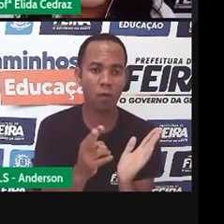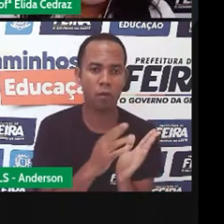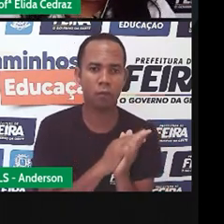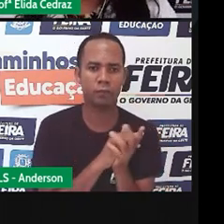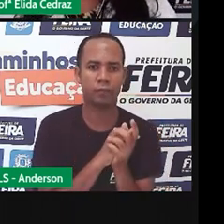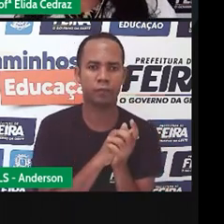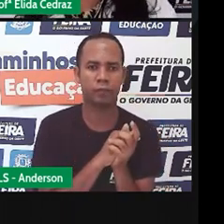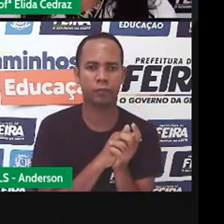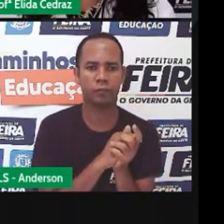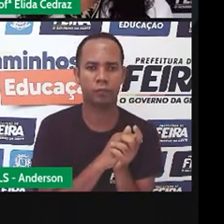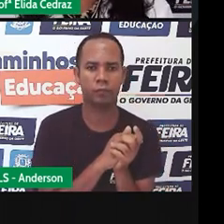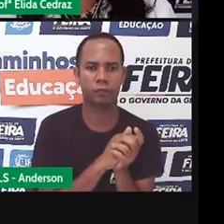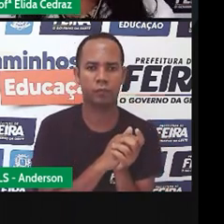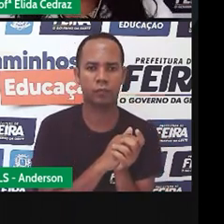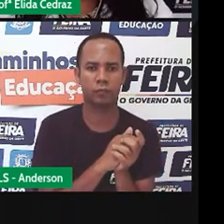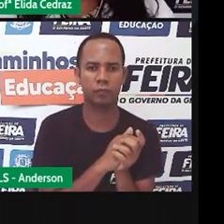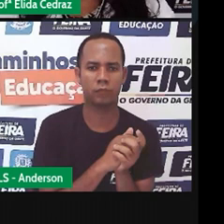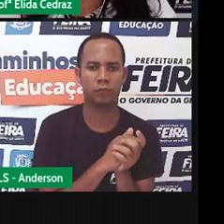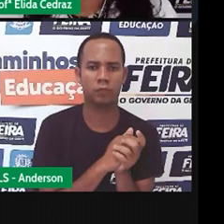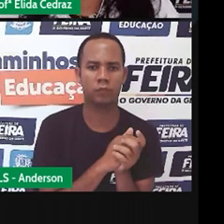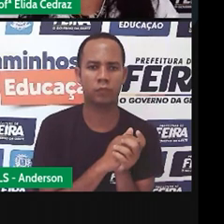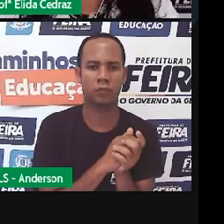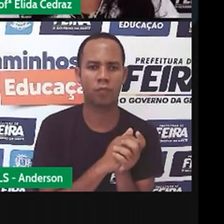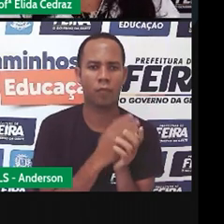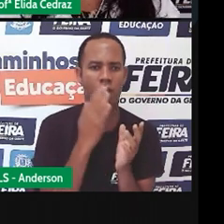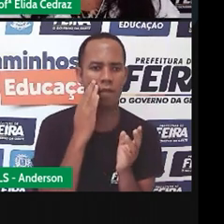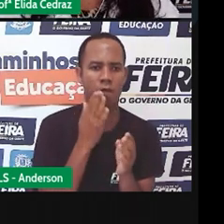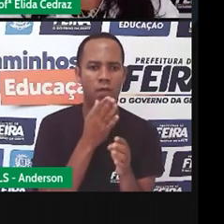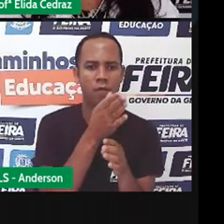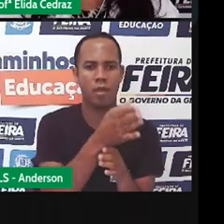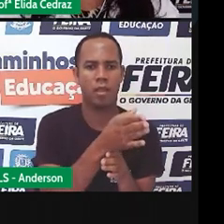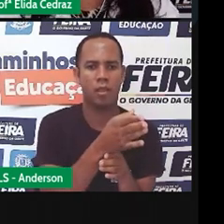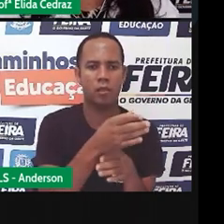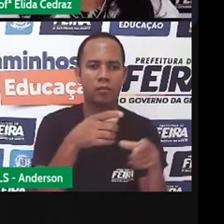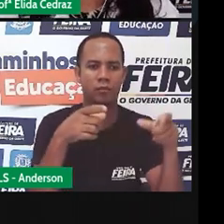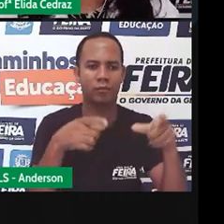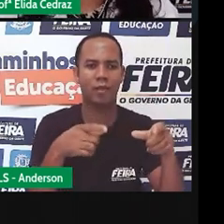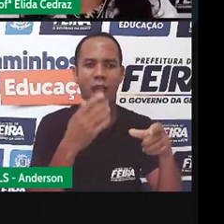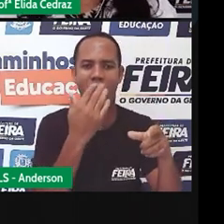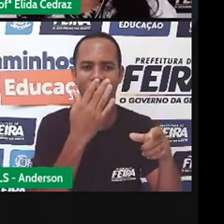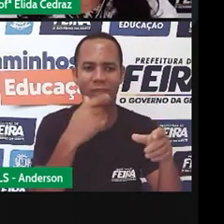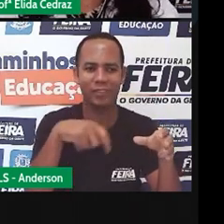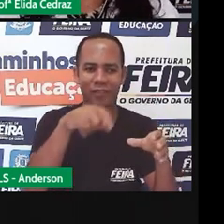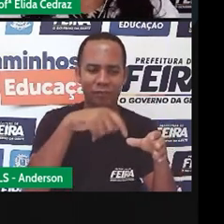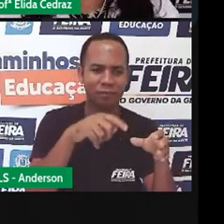vai fazer? Você vai andar pela cozinha, observa os objetos,